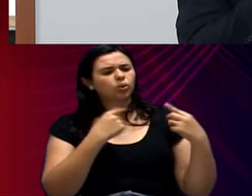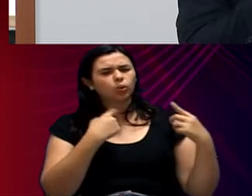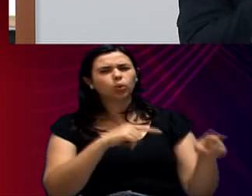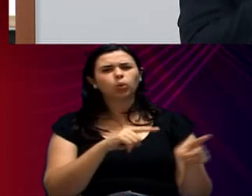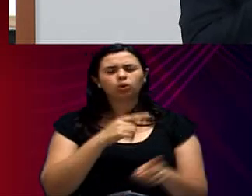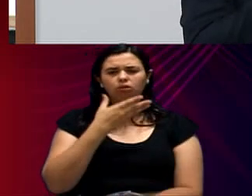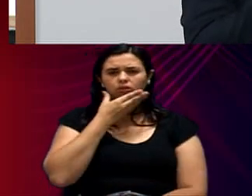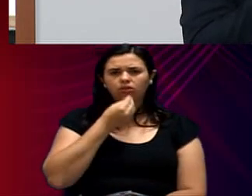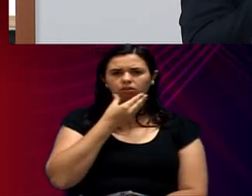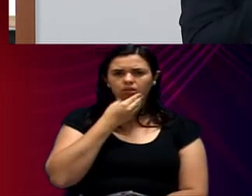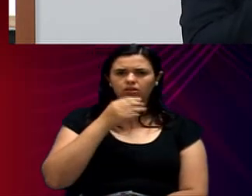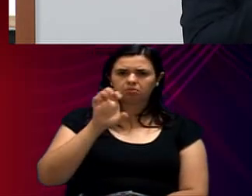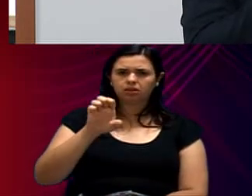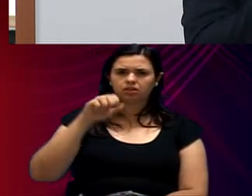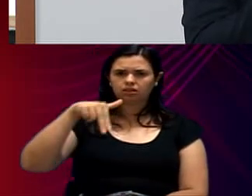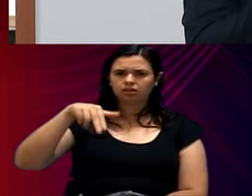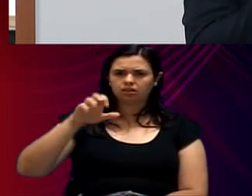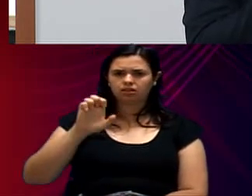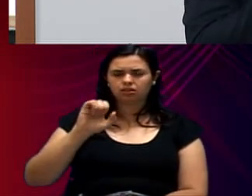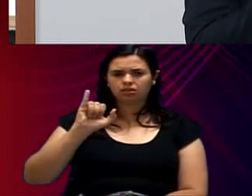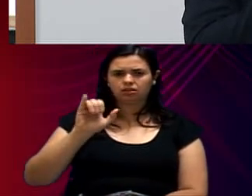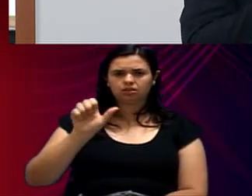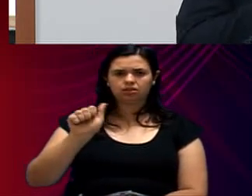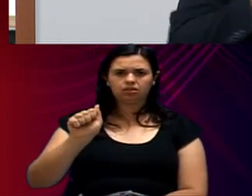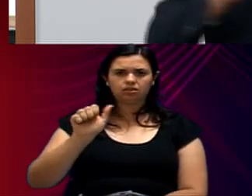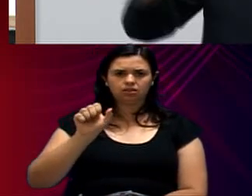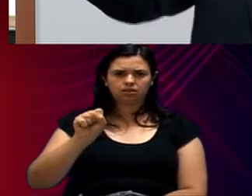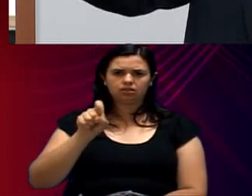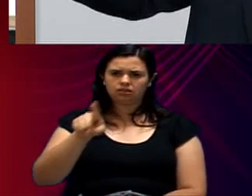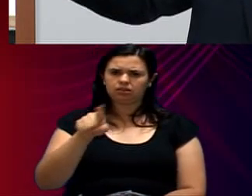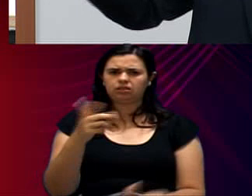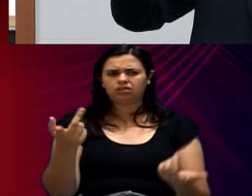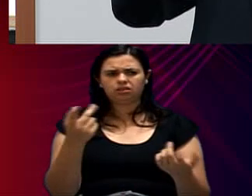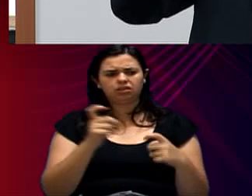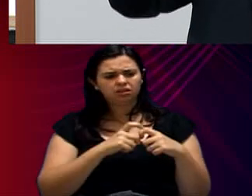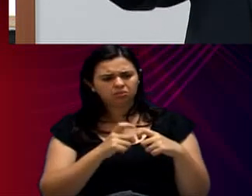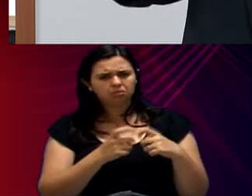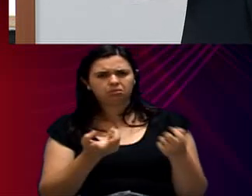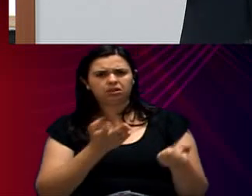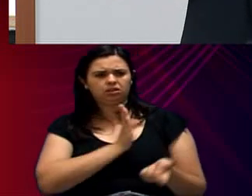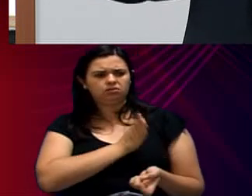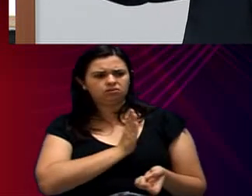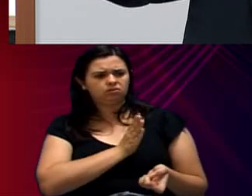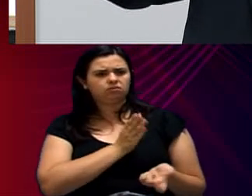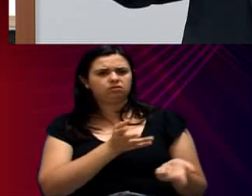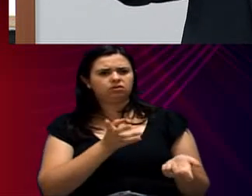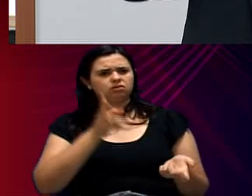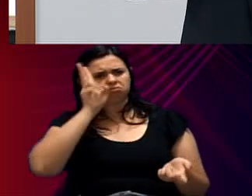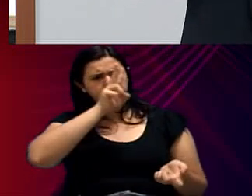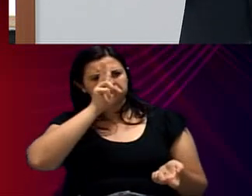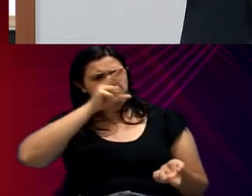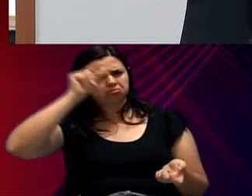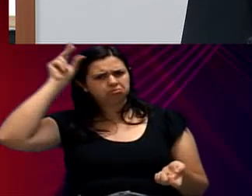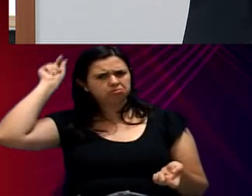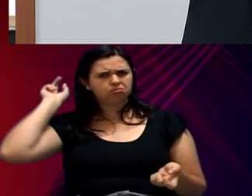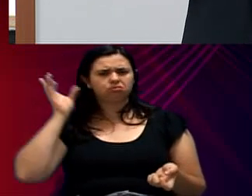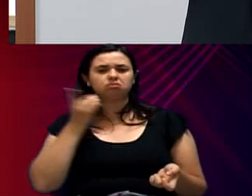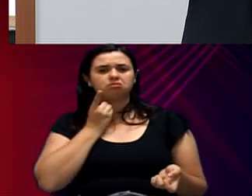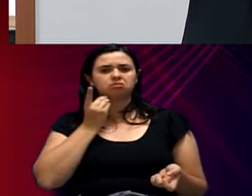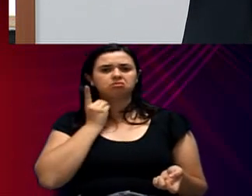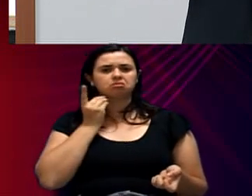Pô, foi médico, cardiologista. Viu? Cada um fala o que quer, mas tem que ver a história do cara. O cara foi o deputado mais votado do